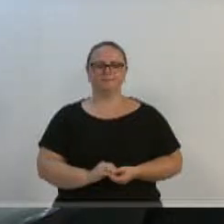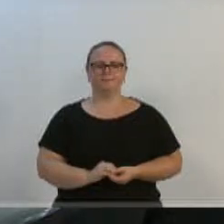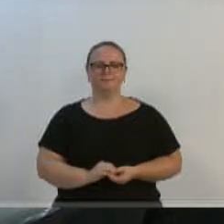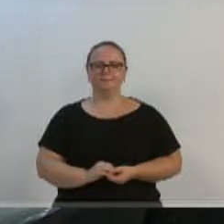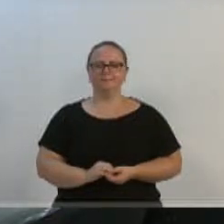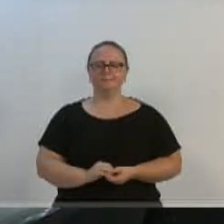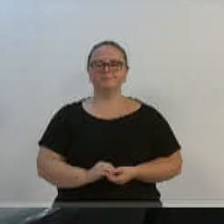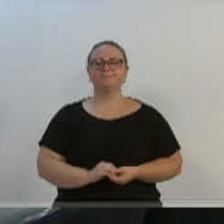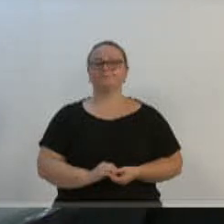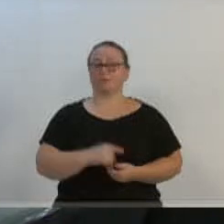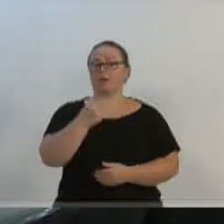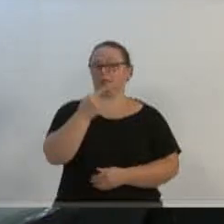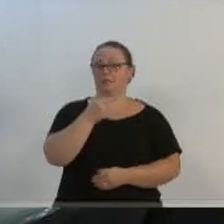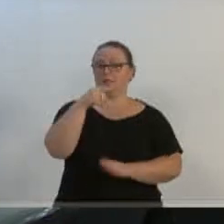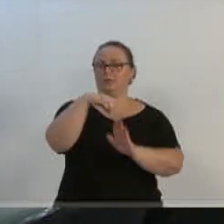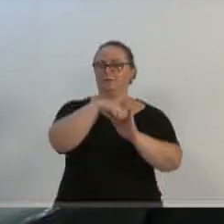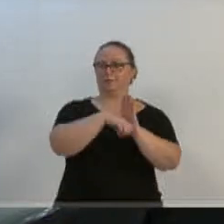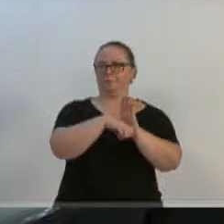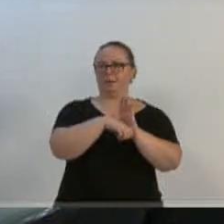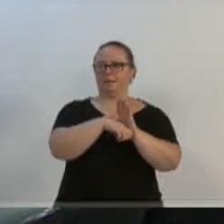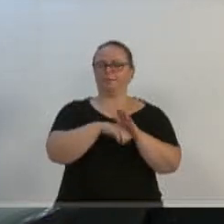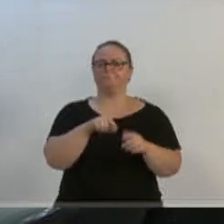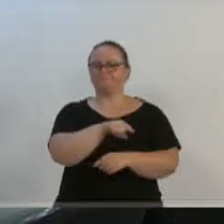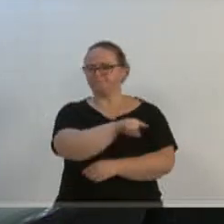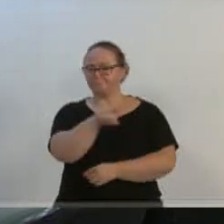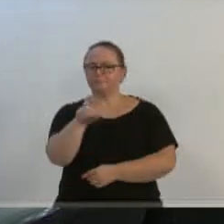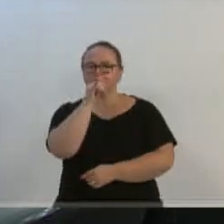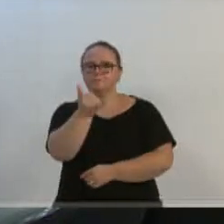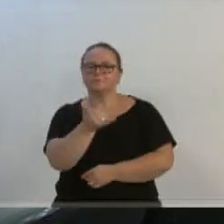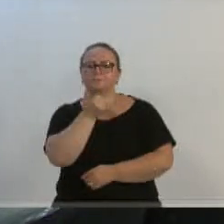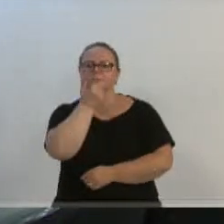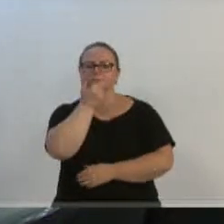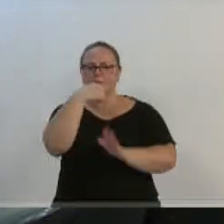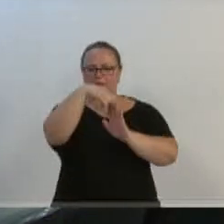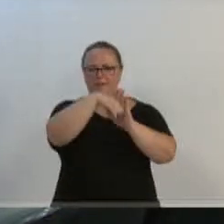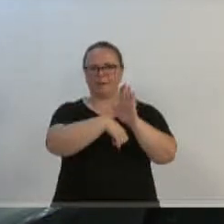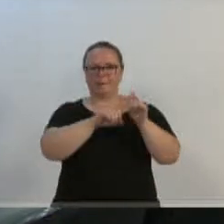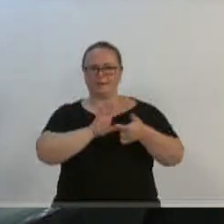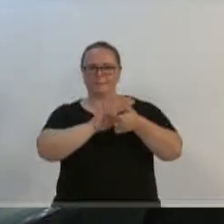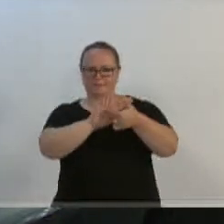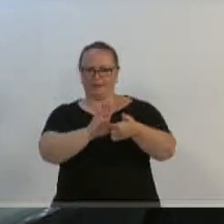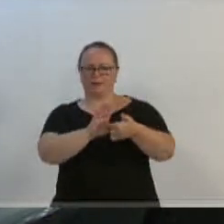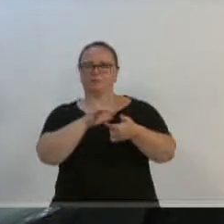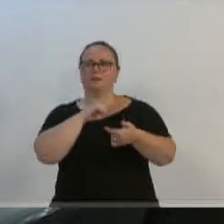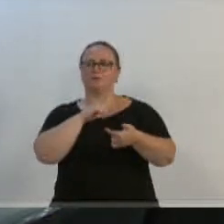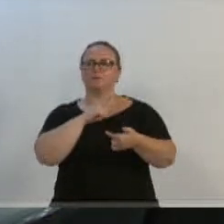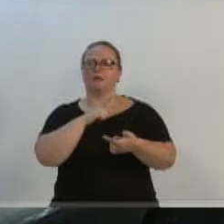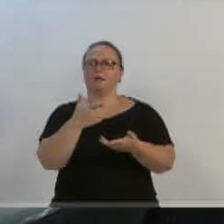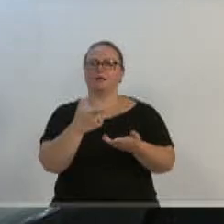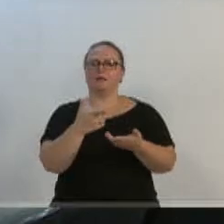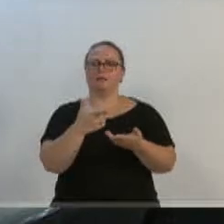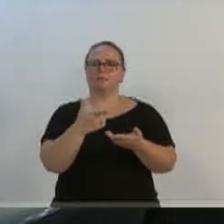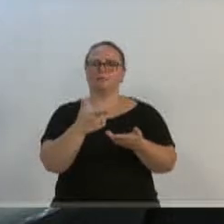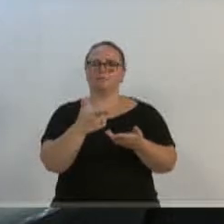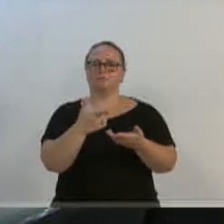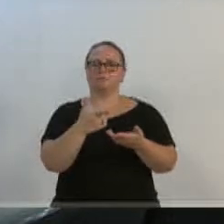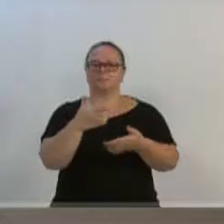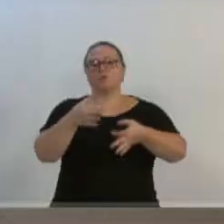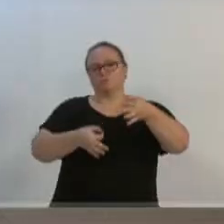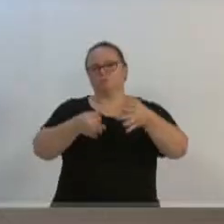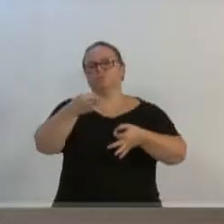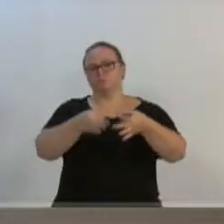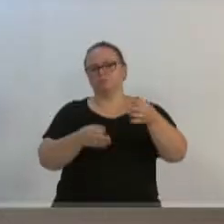Essa é a primeira emenda. Até para justificar, as emendas que foram apresentadas, elas têm um parecer, juridicamente